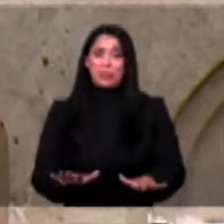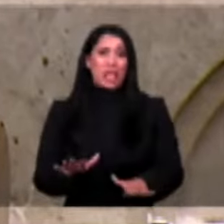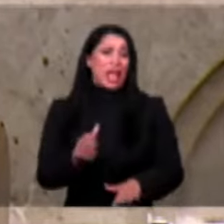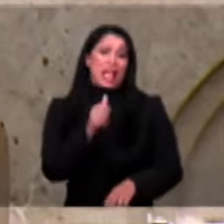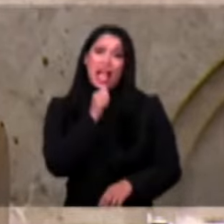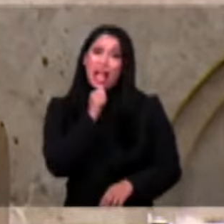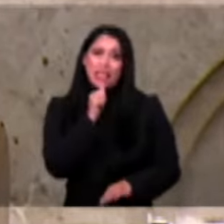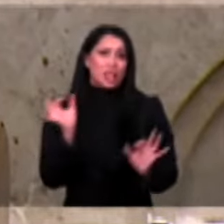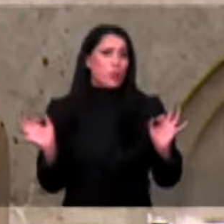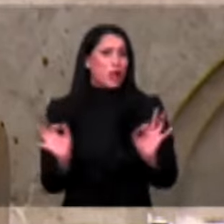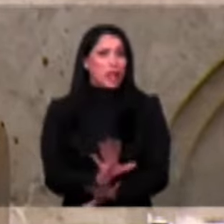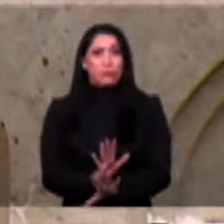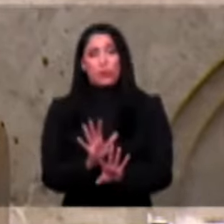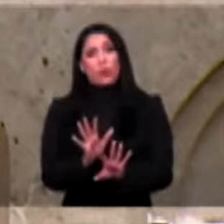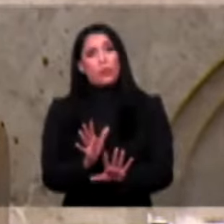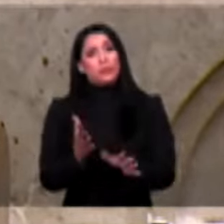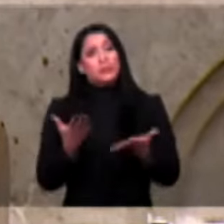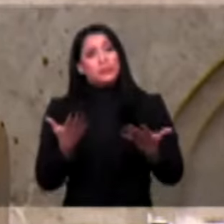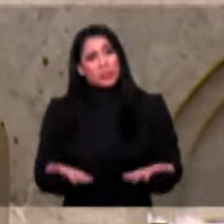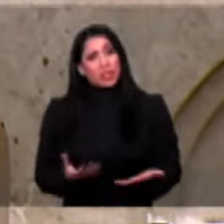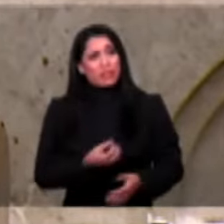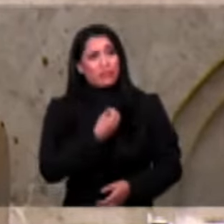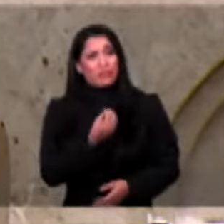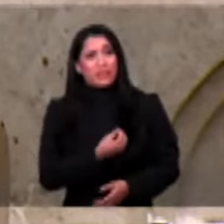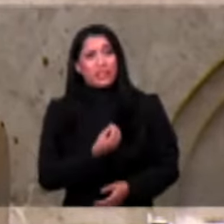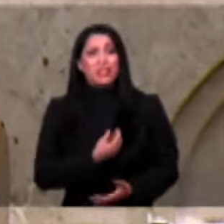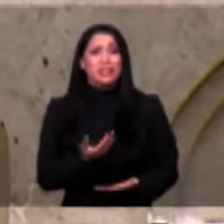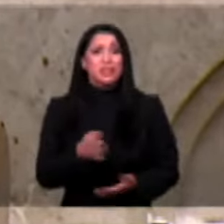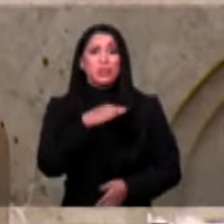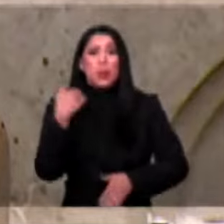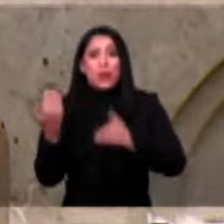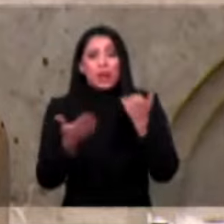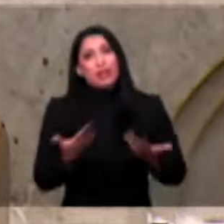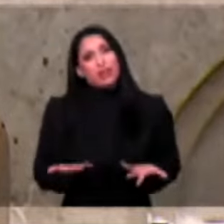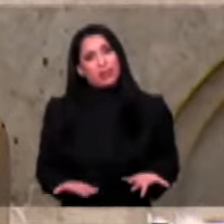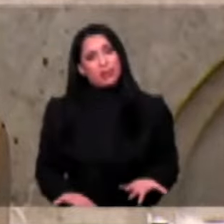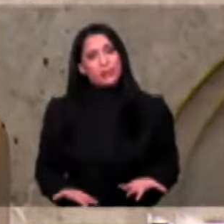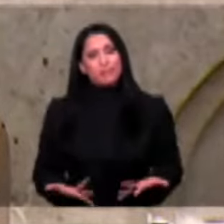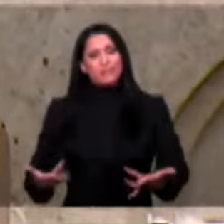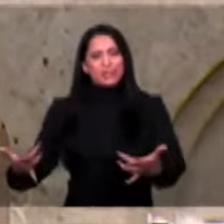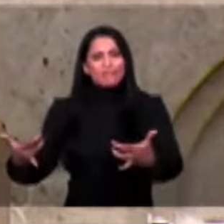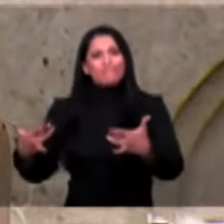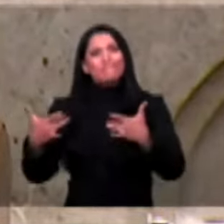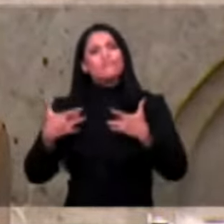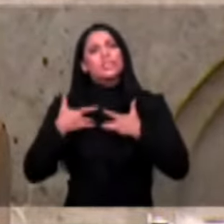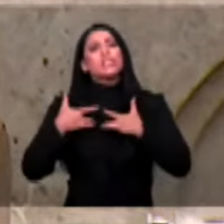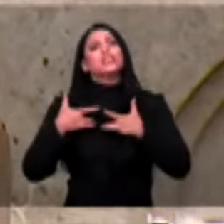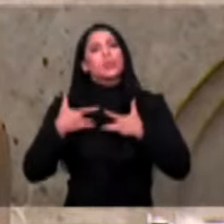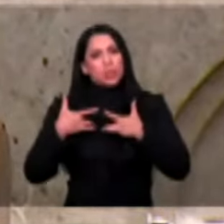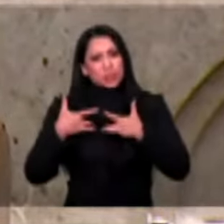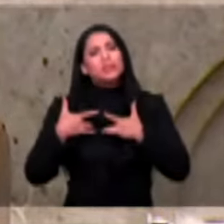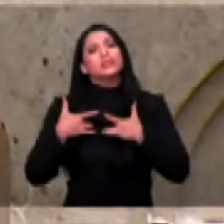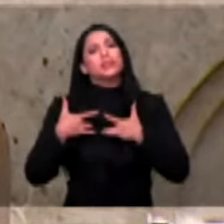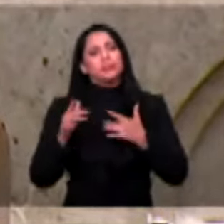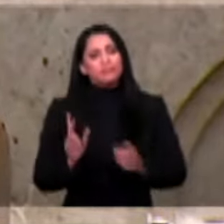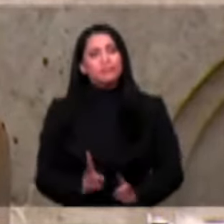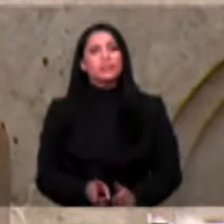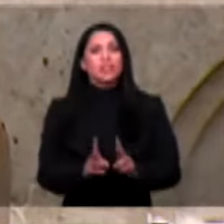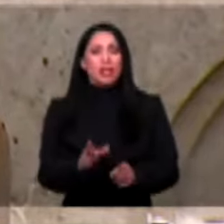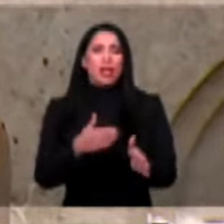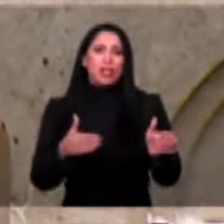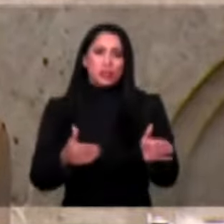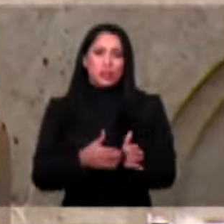totalmente debelada, que tantas vidas ceifou. E aqui minha solidariedade sempre a todos os